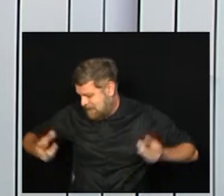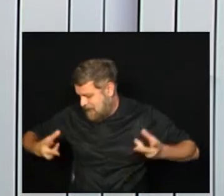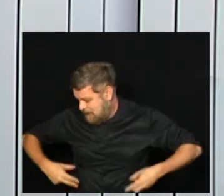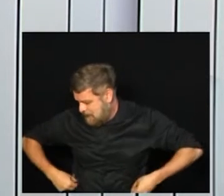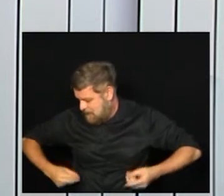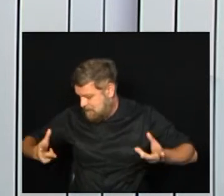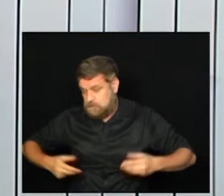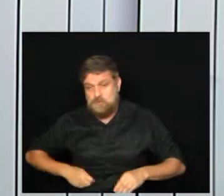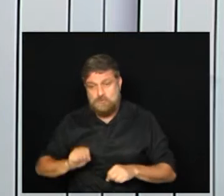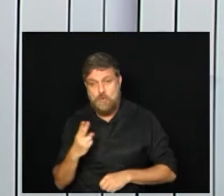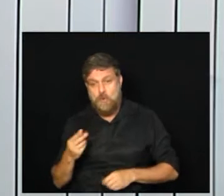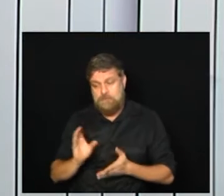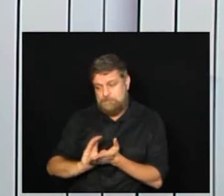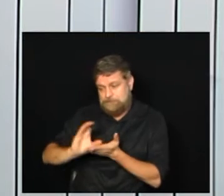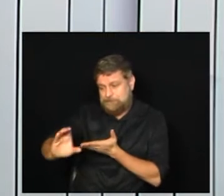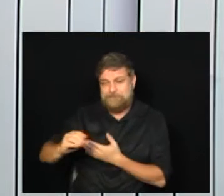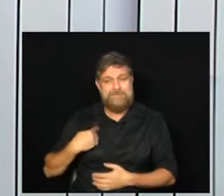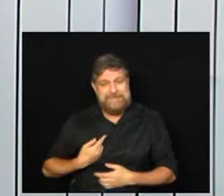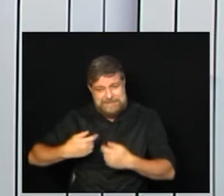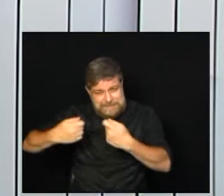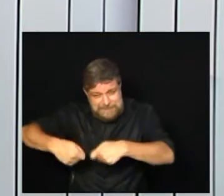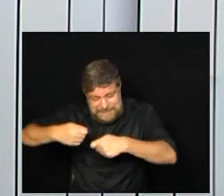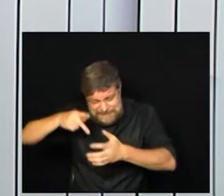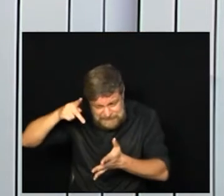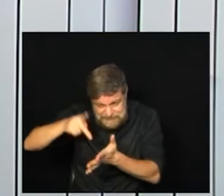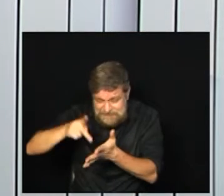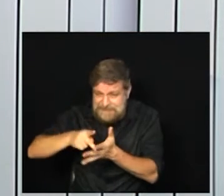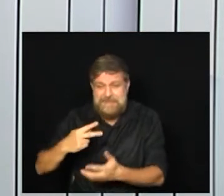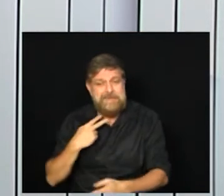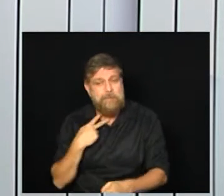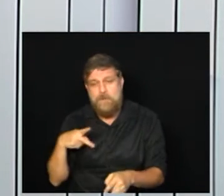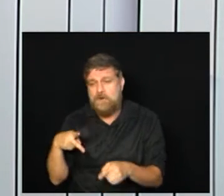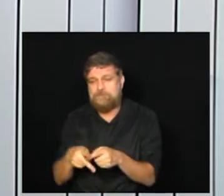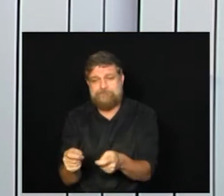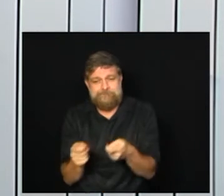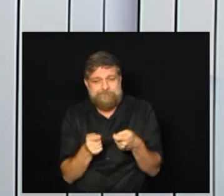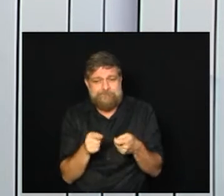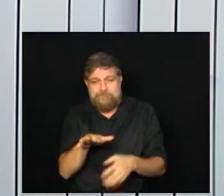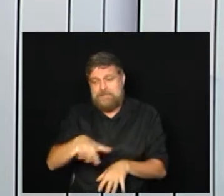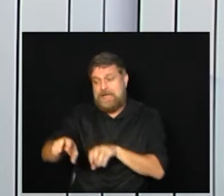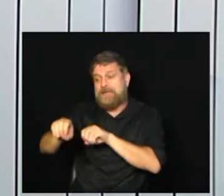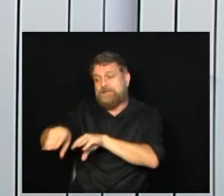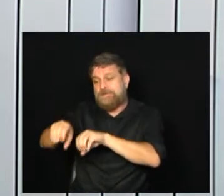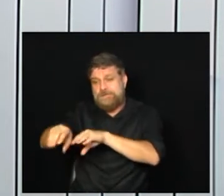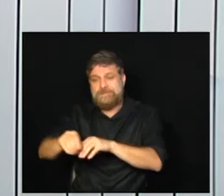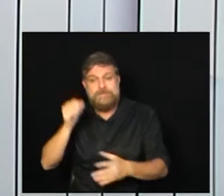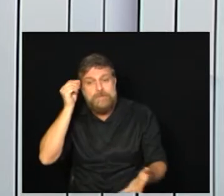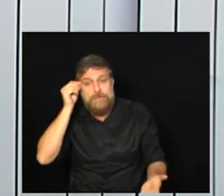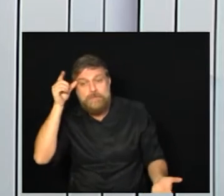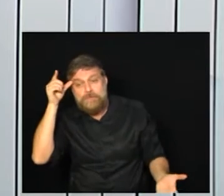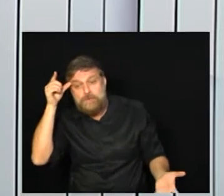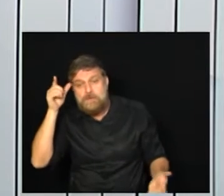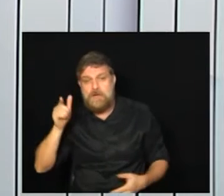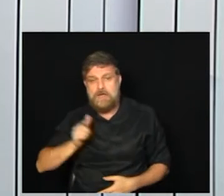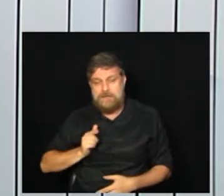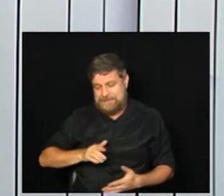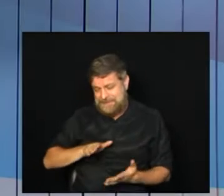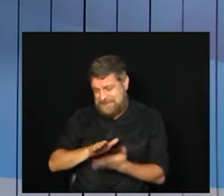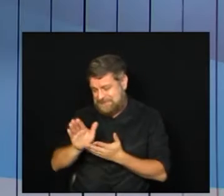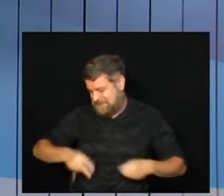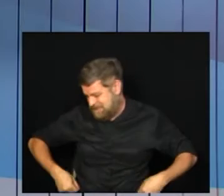ou investimento que nós precisamos fazer? Então, talvez a área da educação, da cultura, tem alguns gastos que